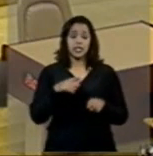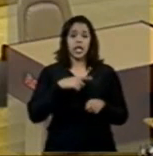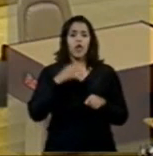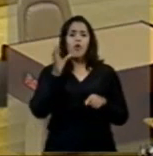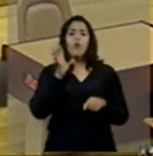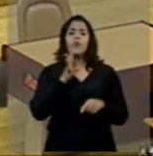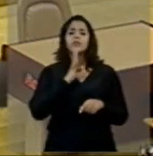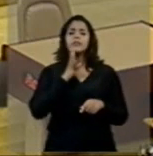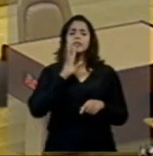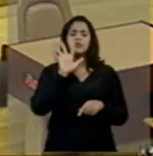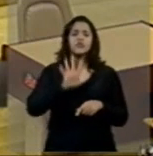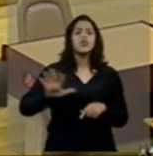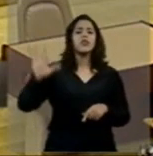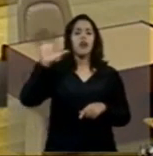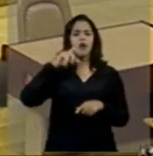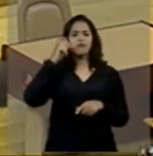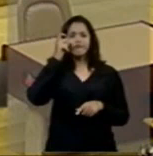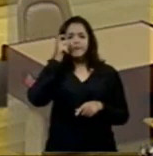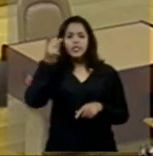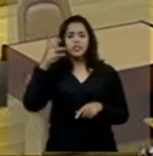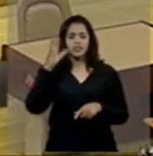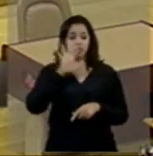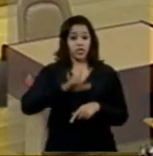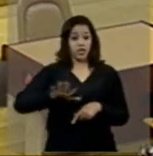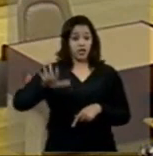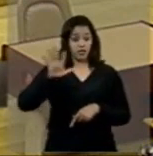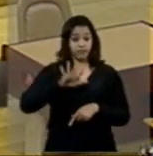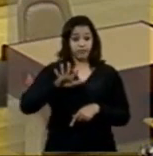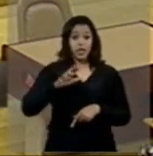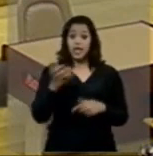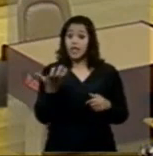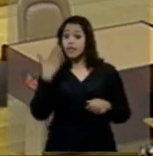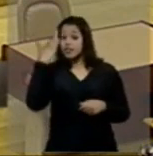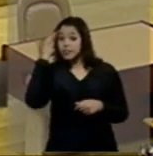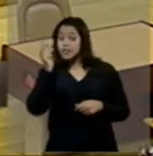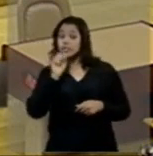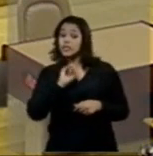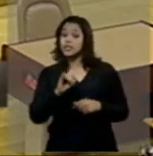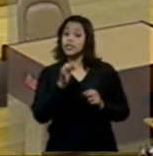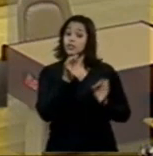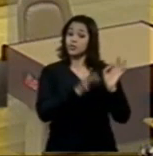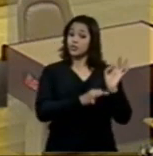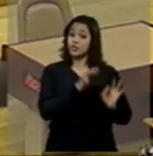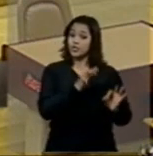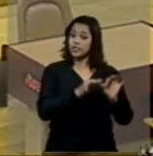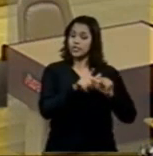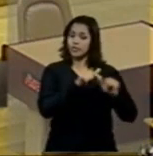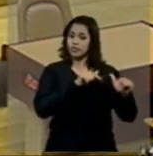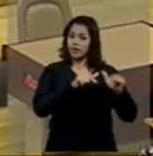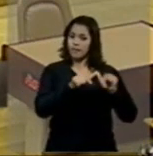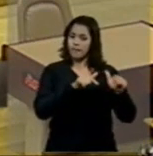geral, centra-se em saber se a Justiça do Trabalho, se a Justiça Especializada, por meio da